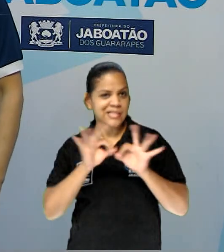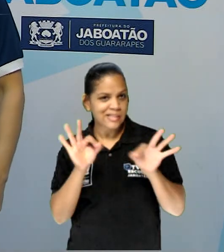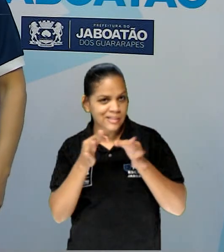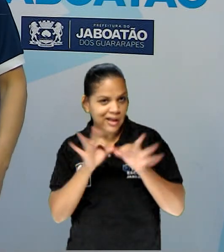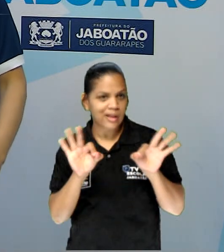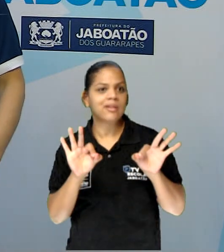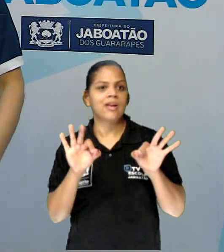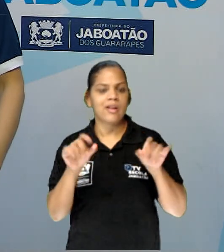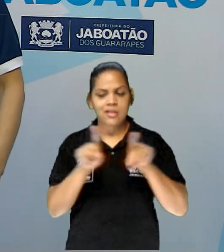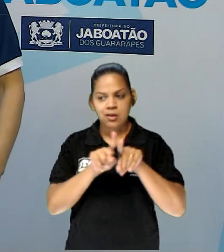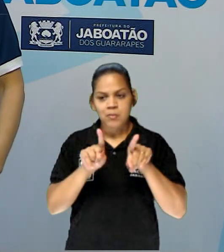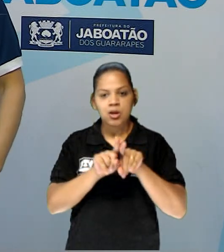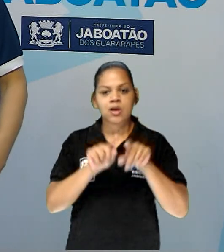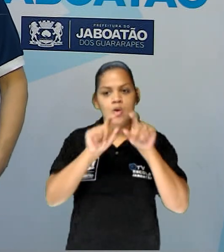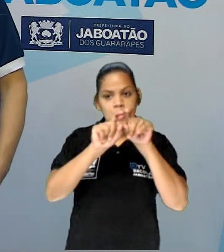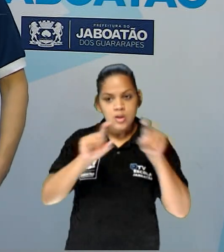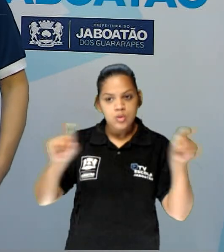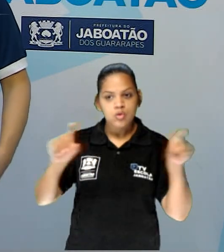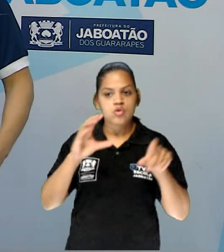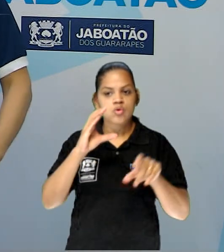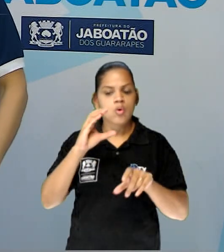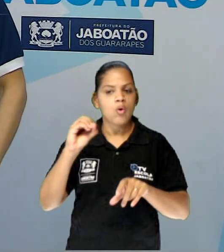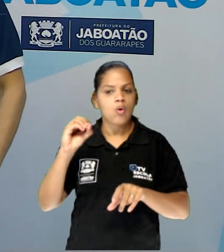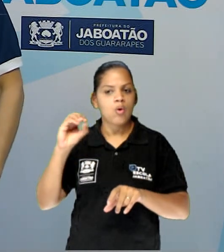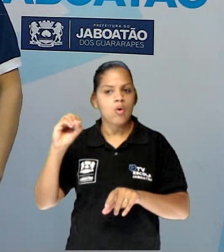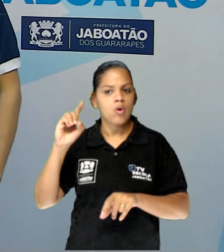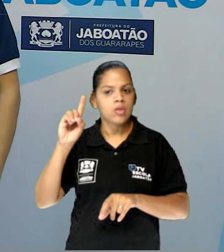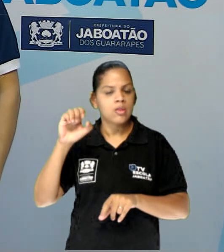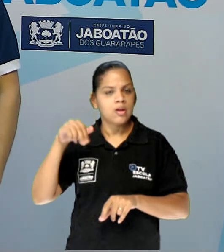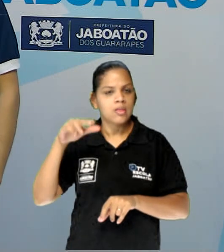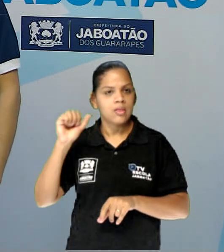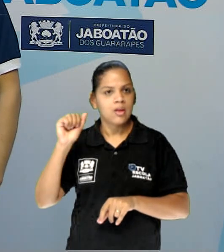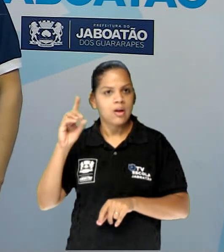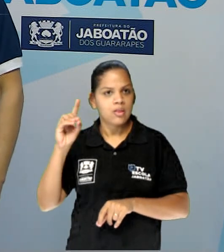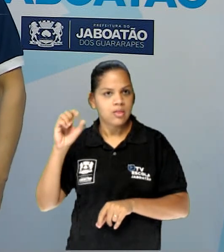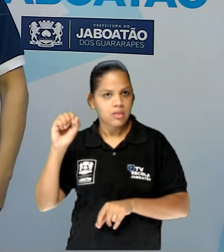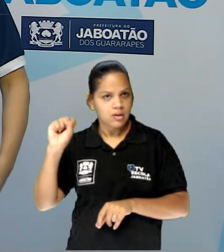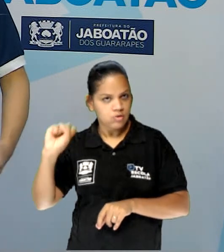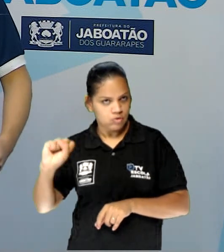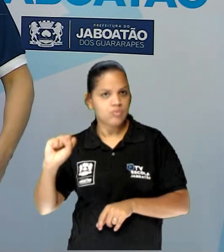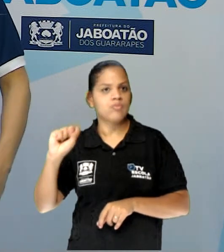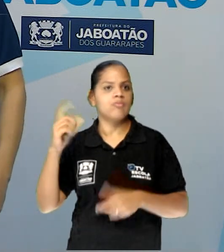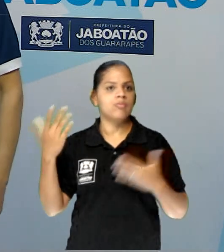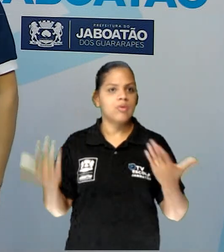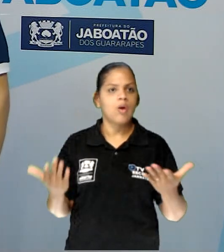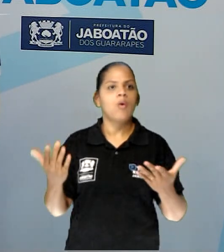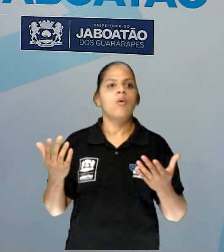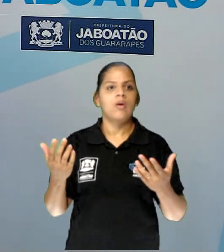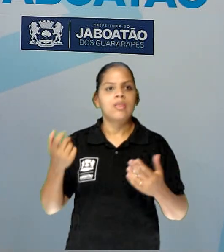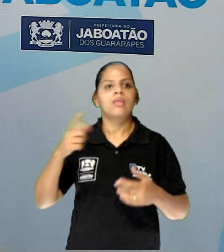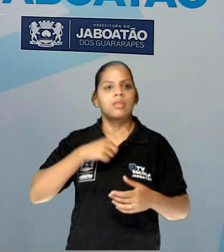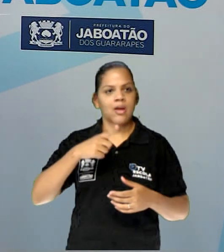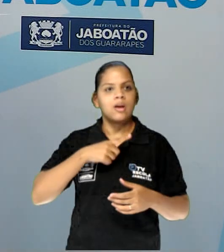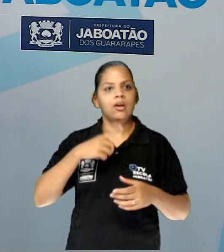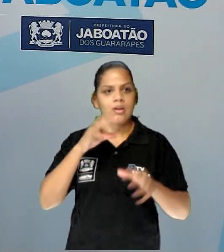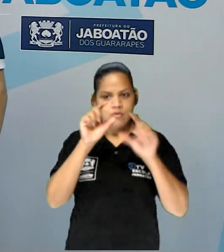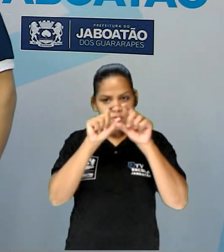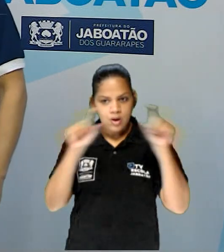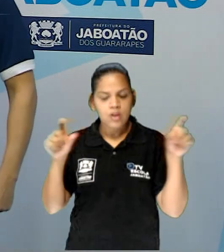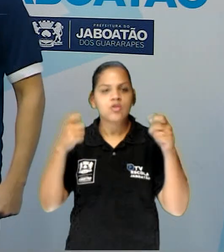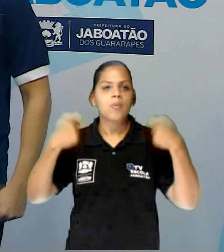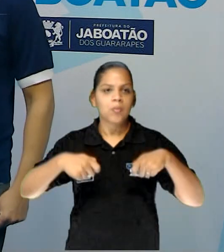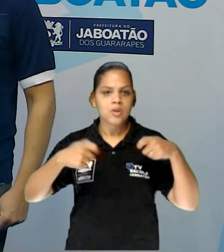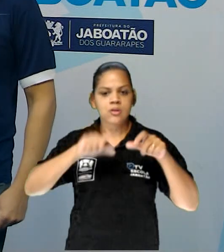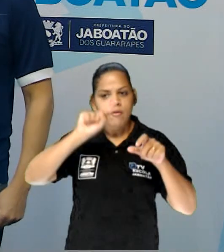pessoal, a gente tem aí situações que realmente exigem a vírgula. Por exemplo, o item E, eu posso usar sim vírgulas para